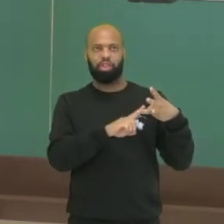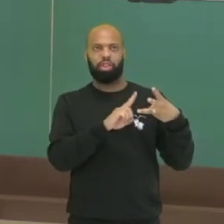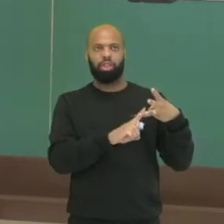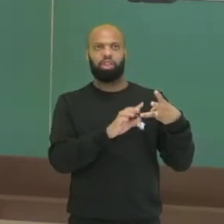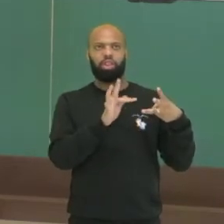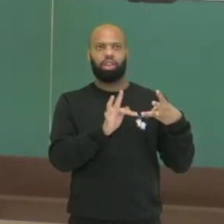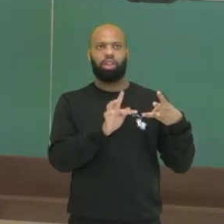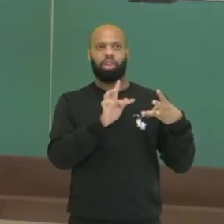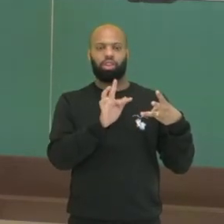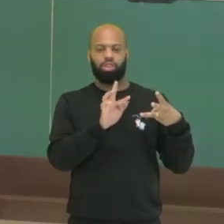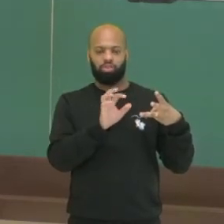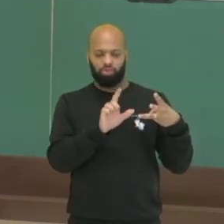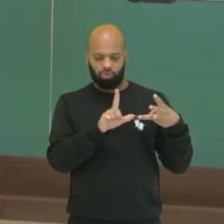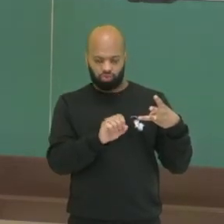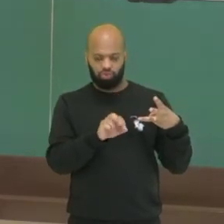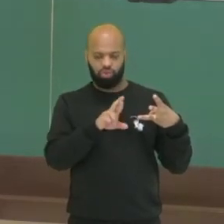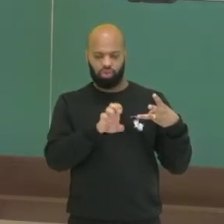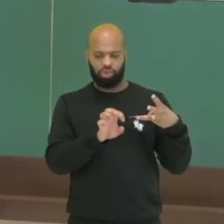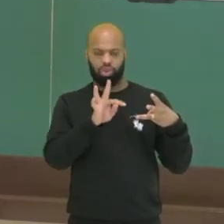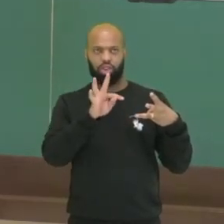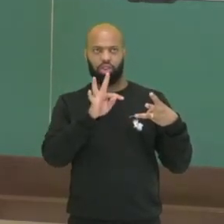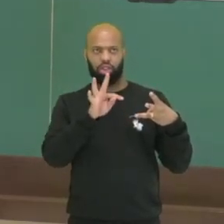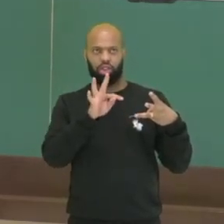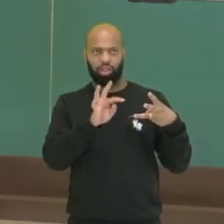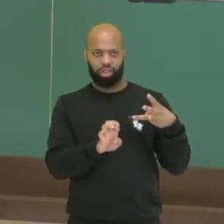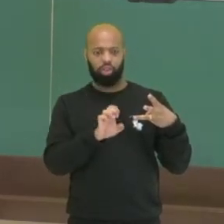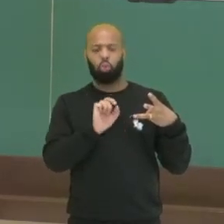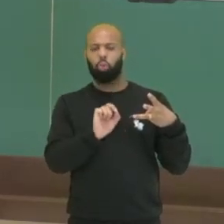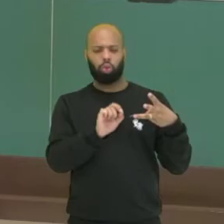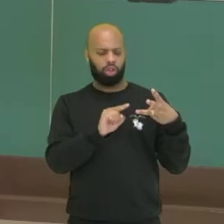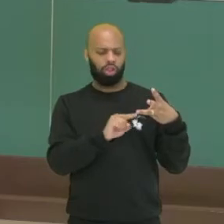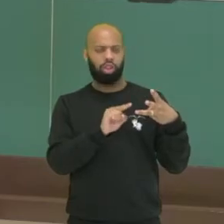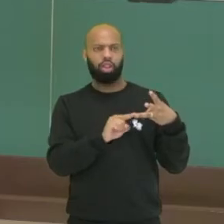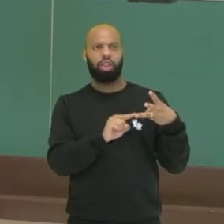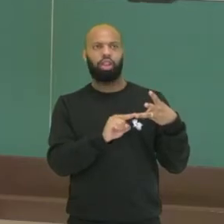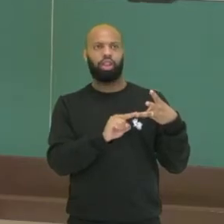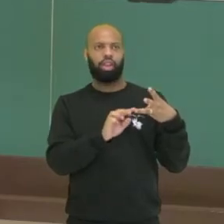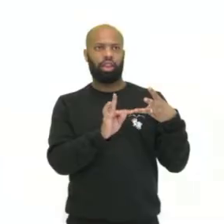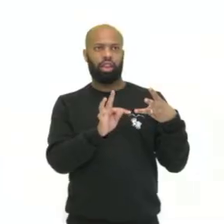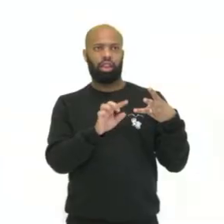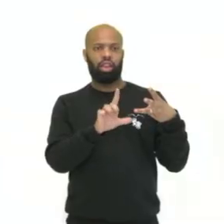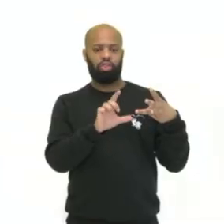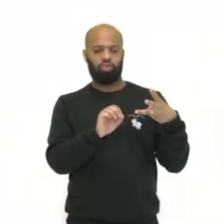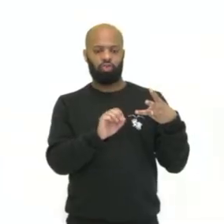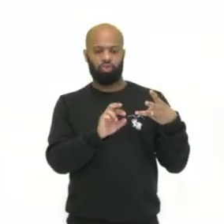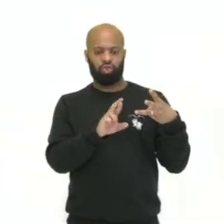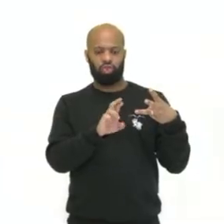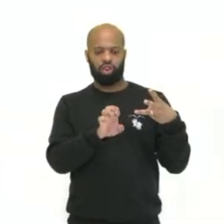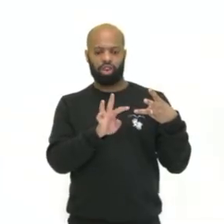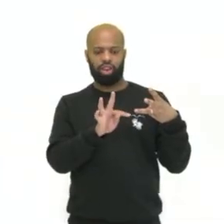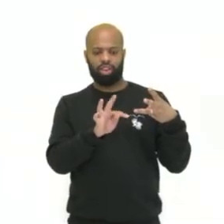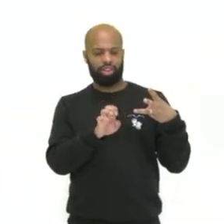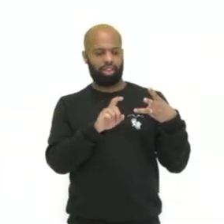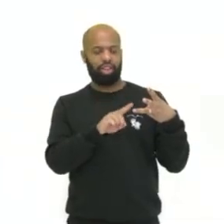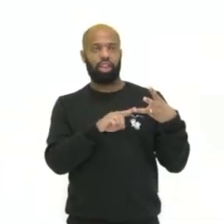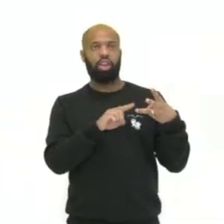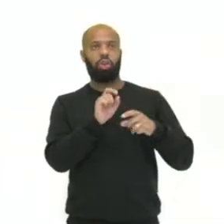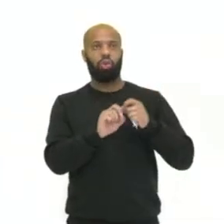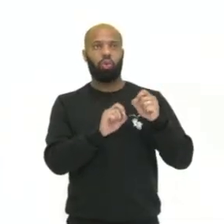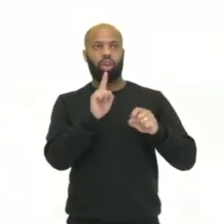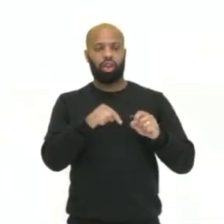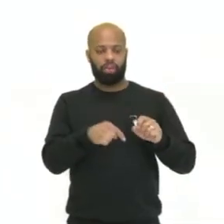delas separadamente. O florete, ele é considerado a primeira espada,